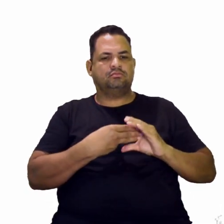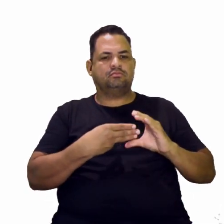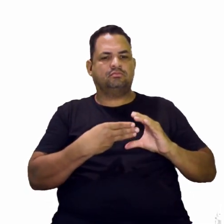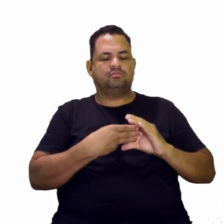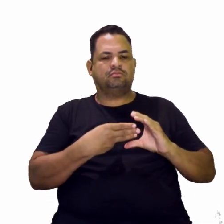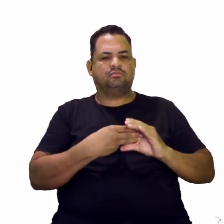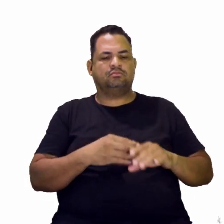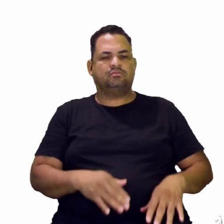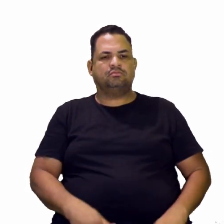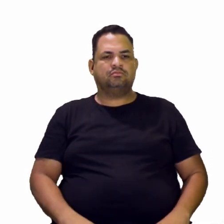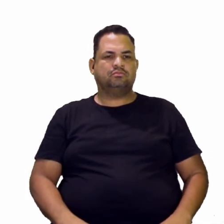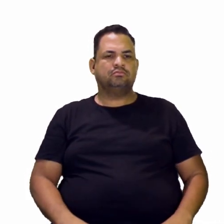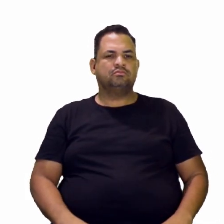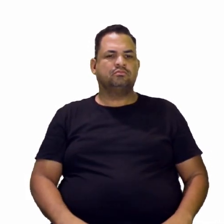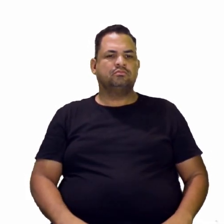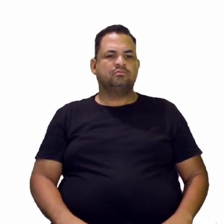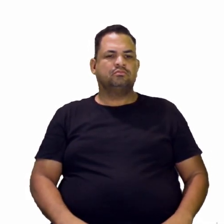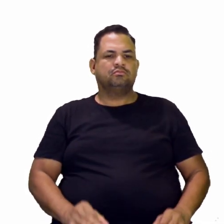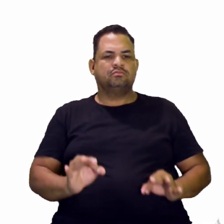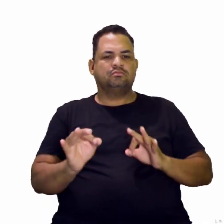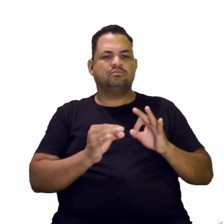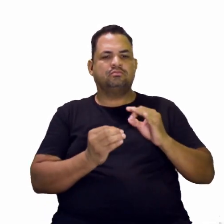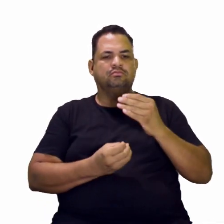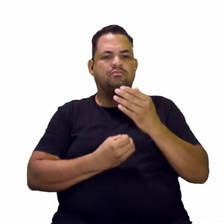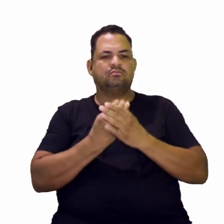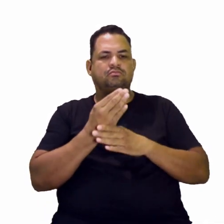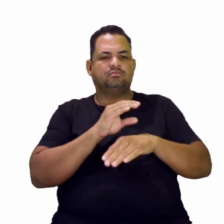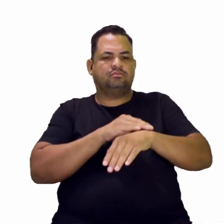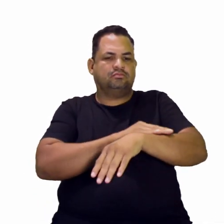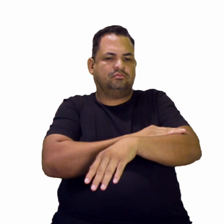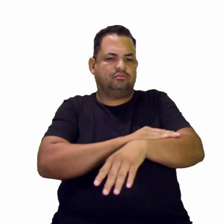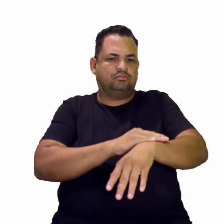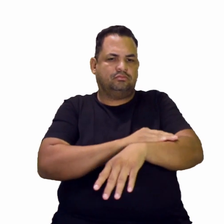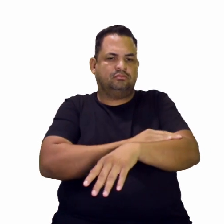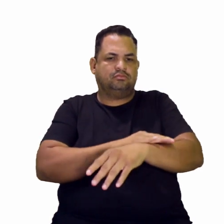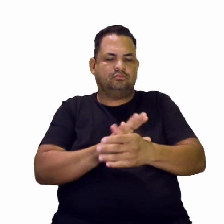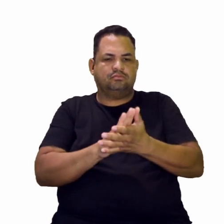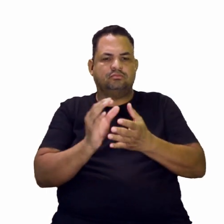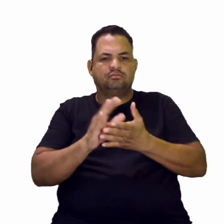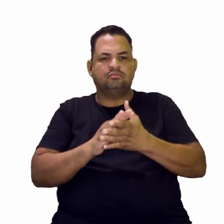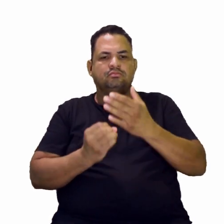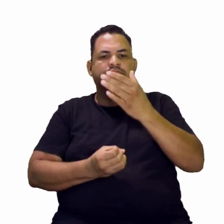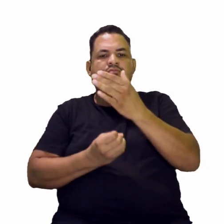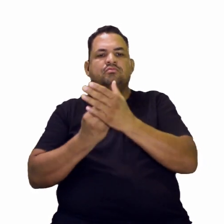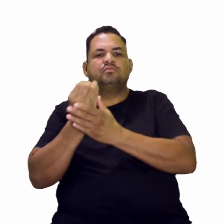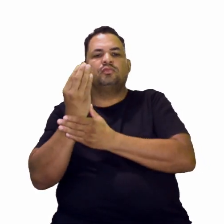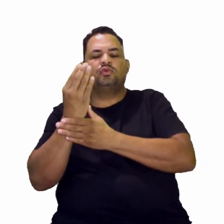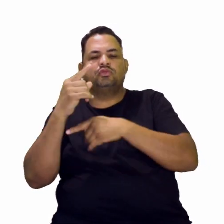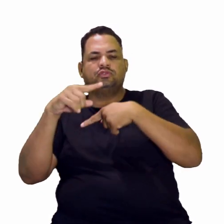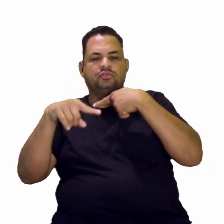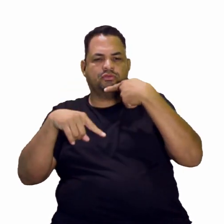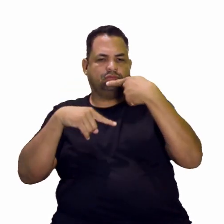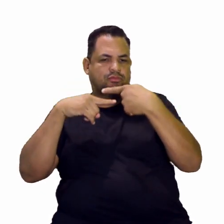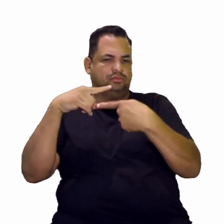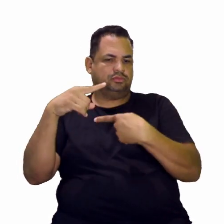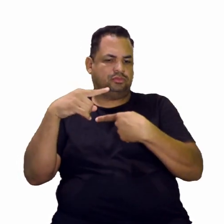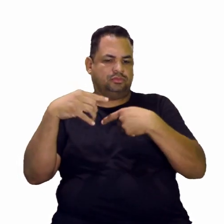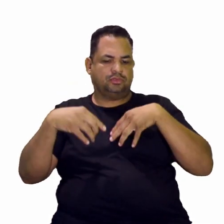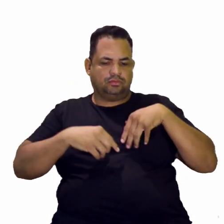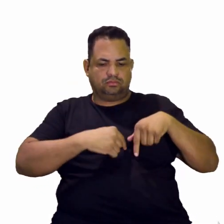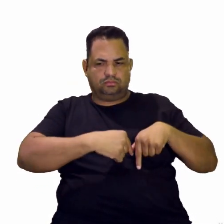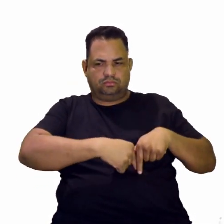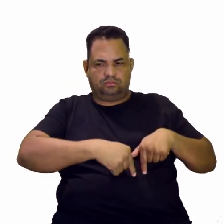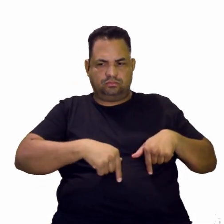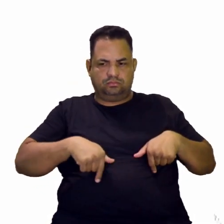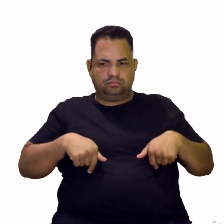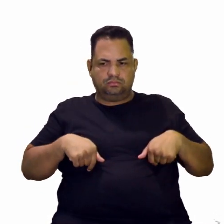né? Essas células vão formar um tecido, esse tecido vai formar um órgão, nesse caso aqui é o estômago,